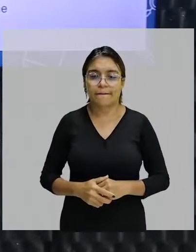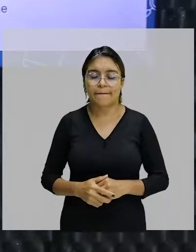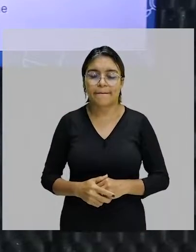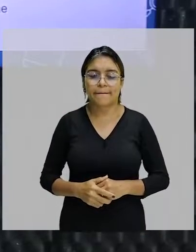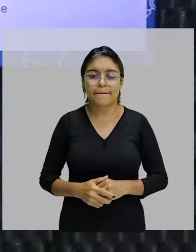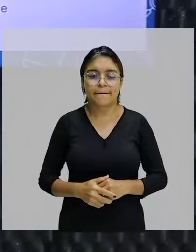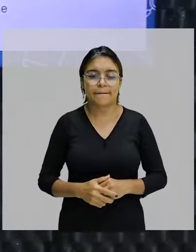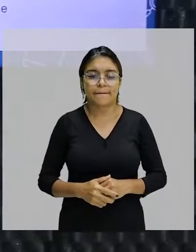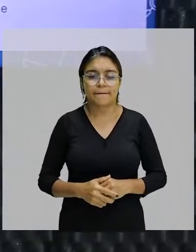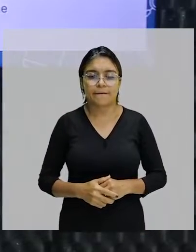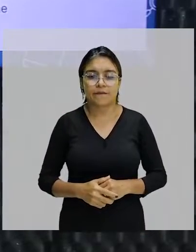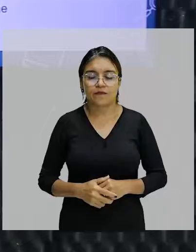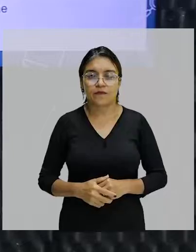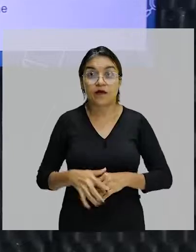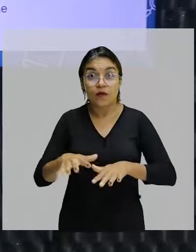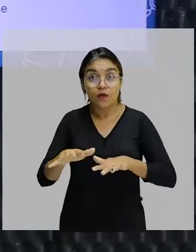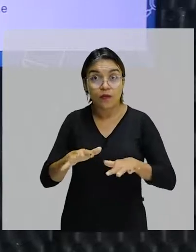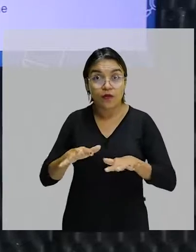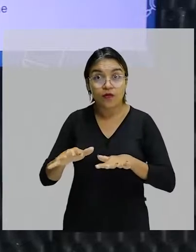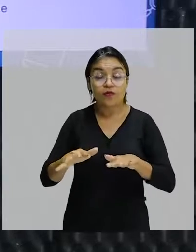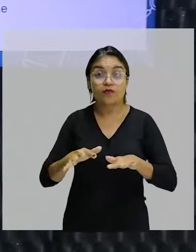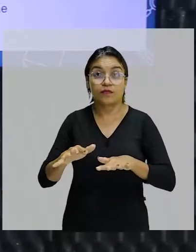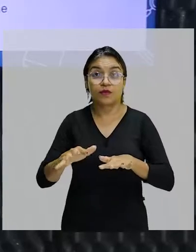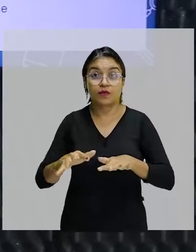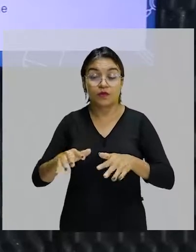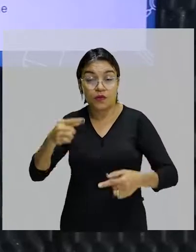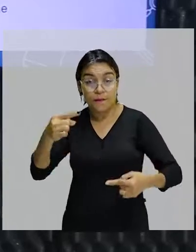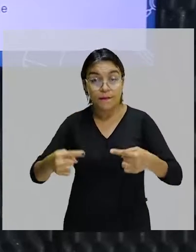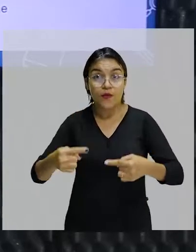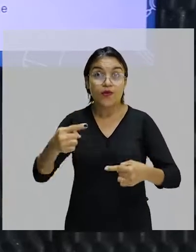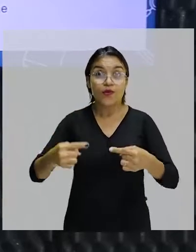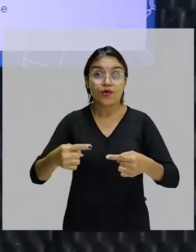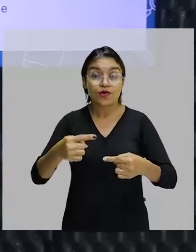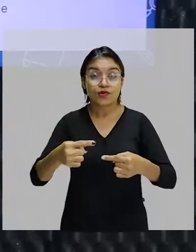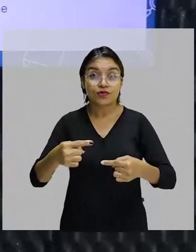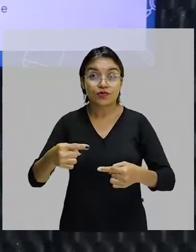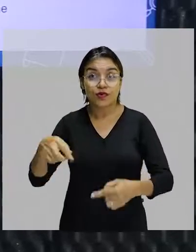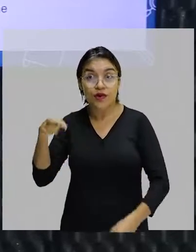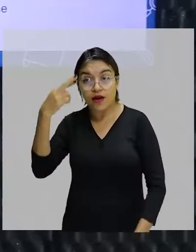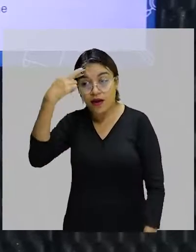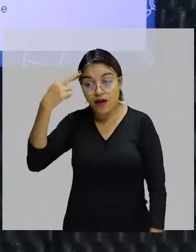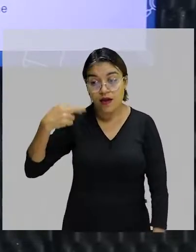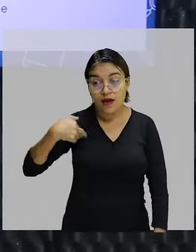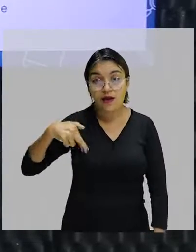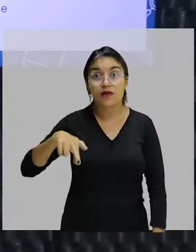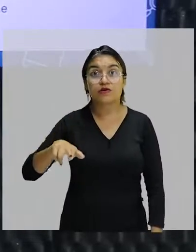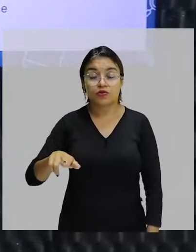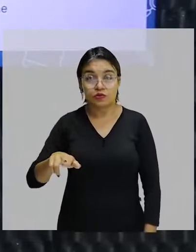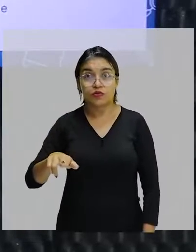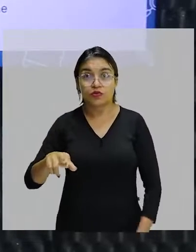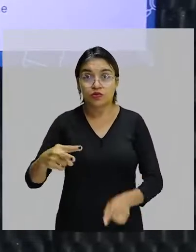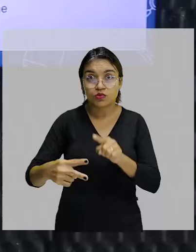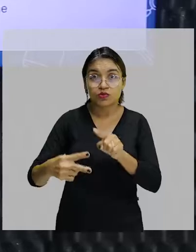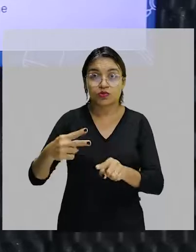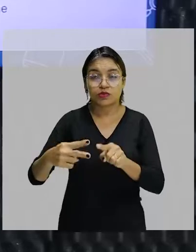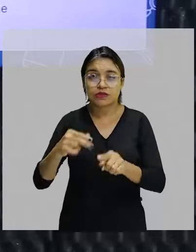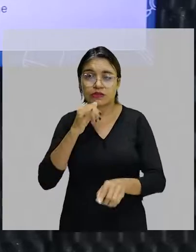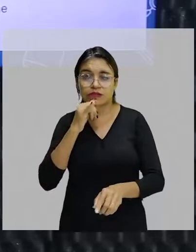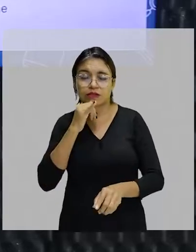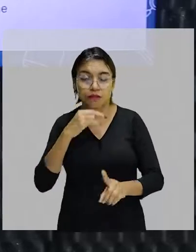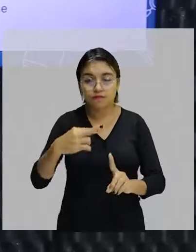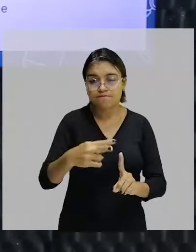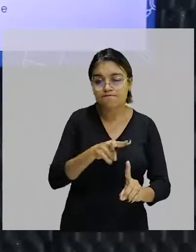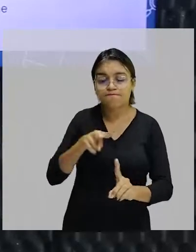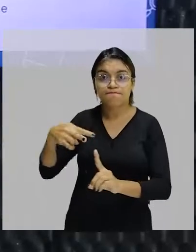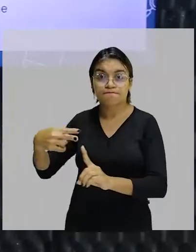political movement. É um movimento político-religioso. Então, ele tem essas duas vertentes, tanto na questão da